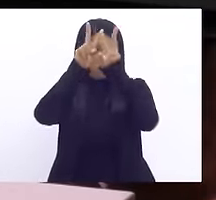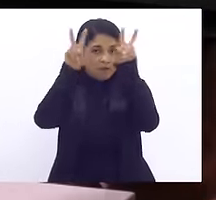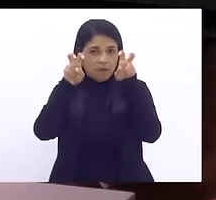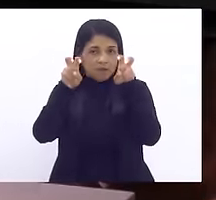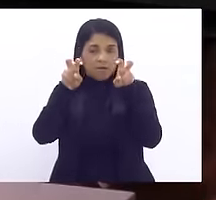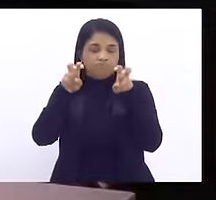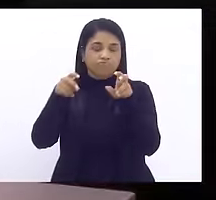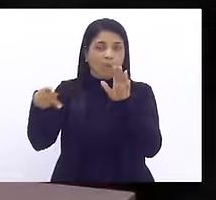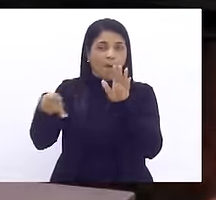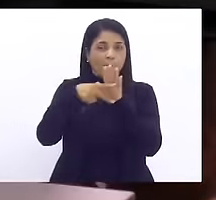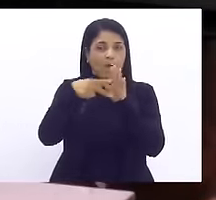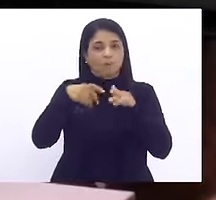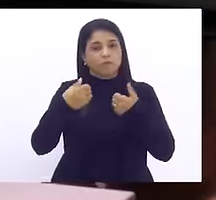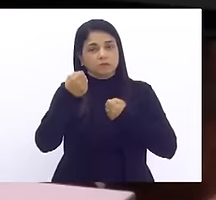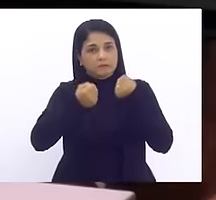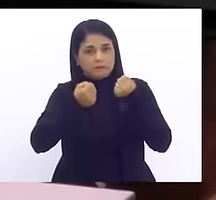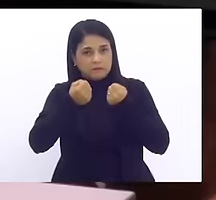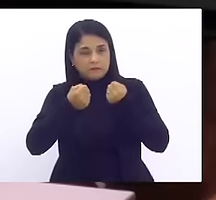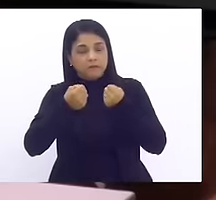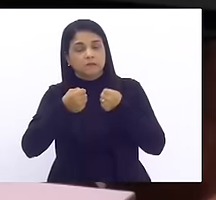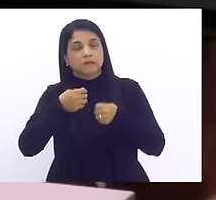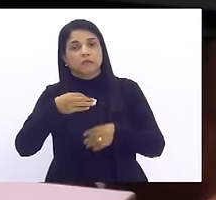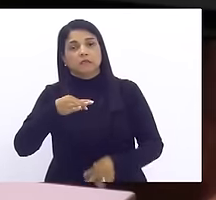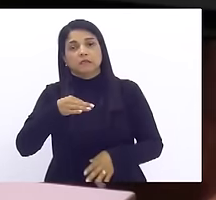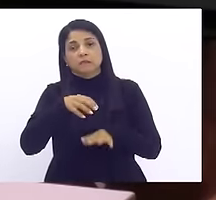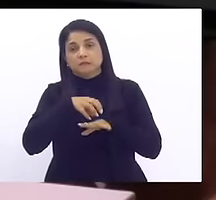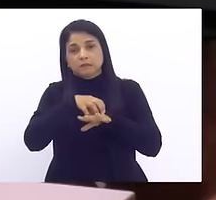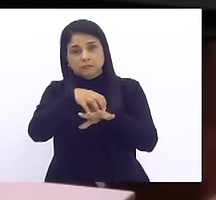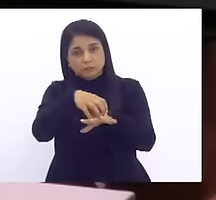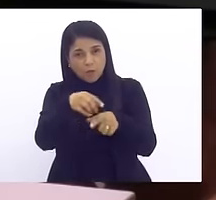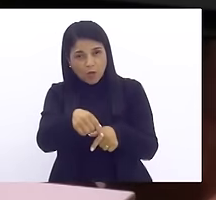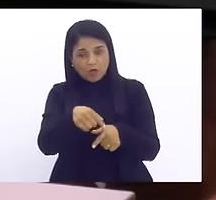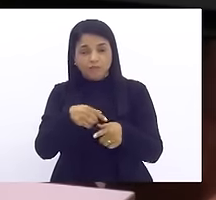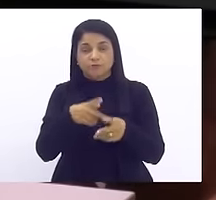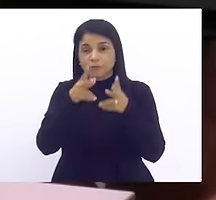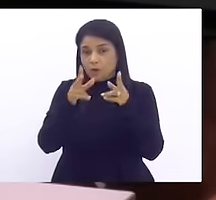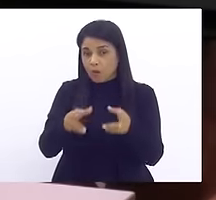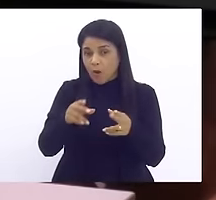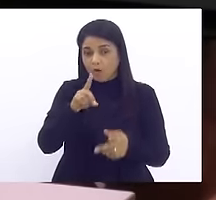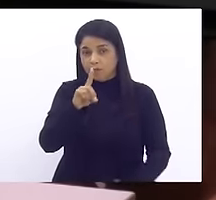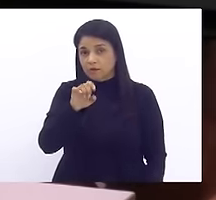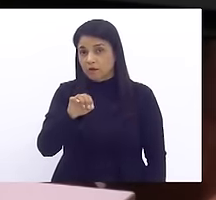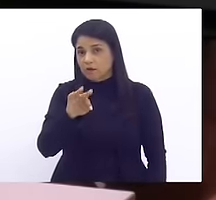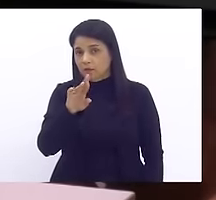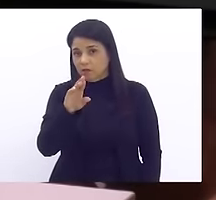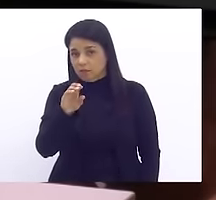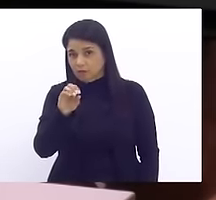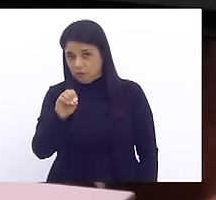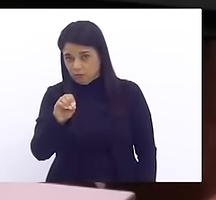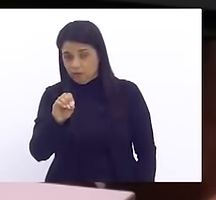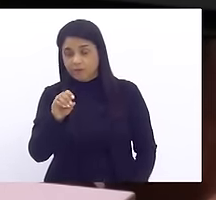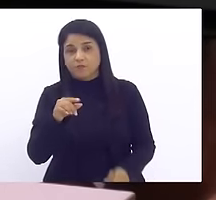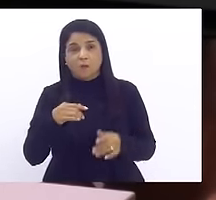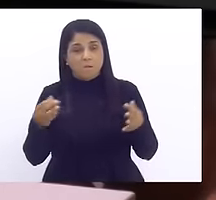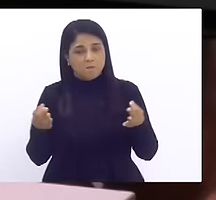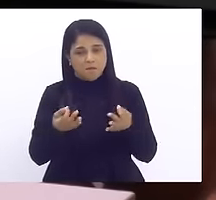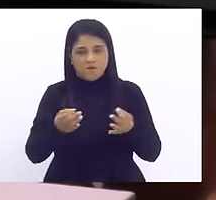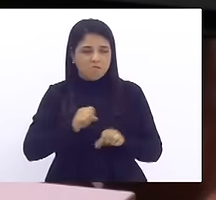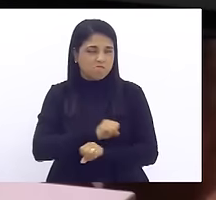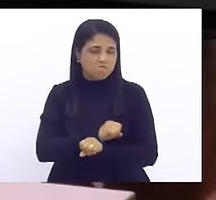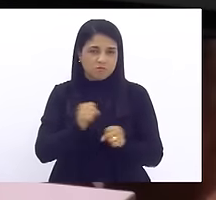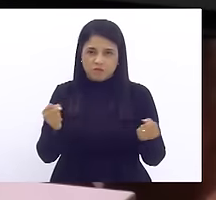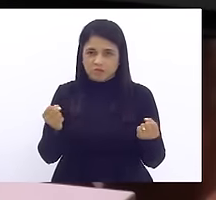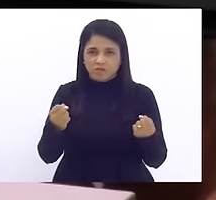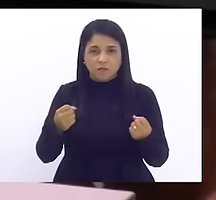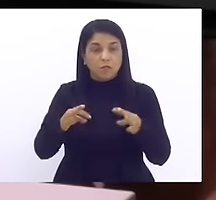mas aconteceu com o Detro como acontece com outras instituições e nenhuma delas vai chegar à perfeição porque todas elas são